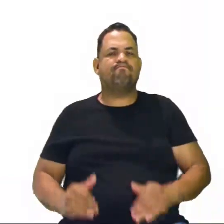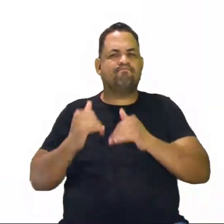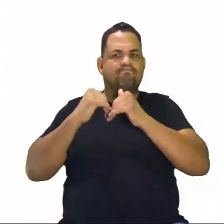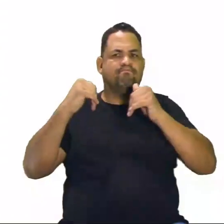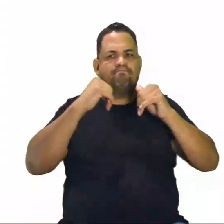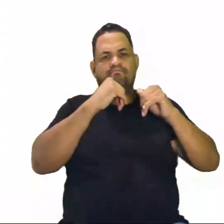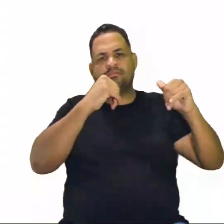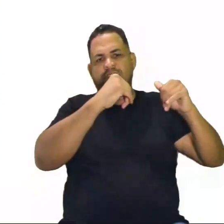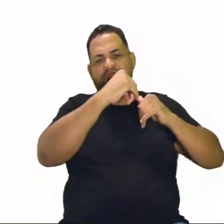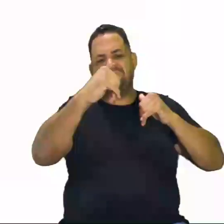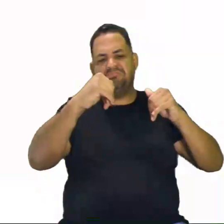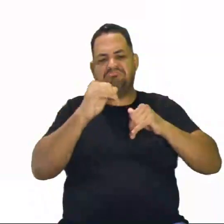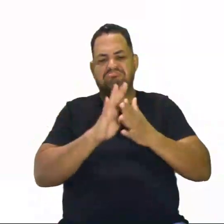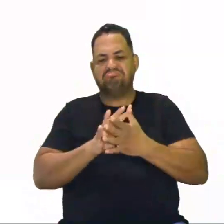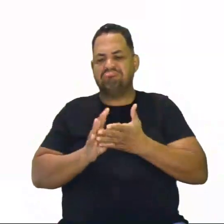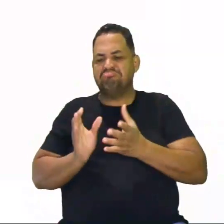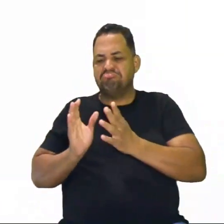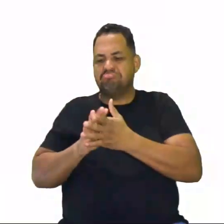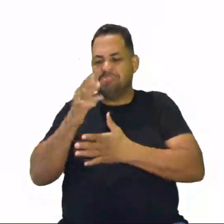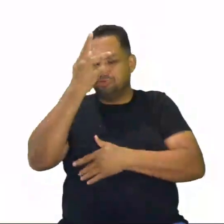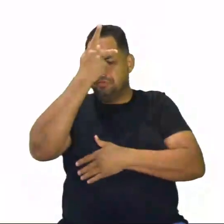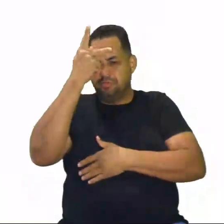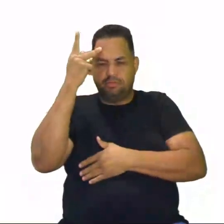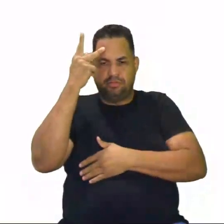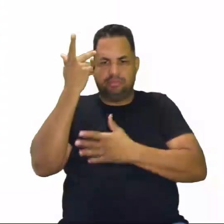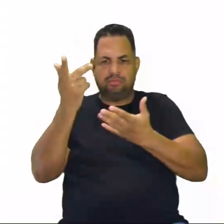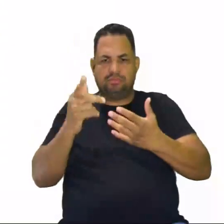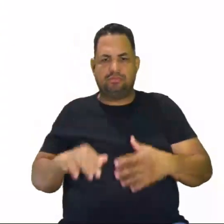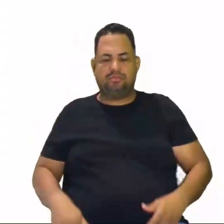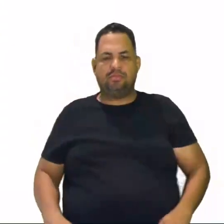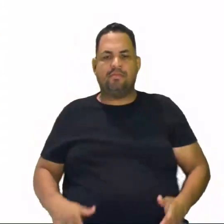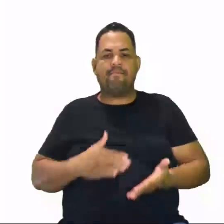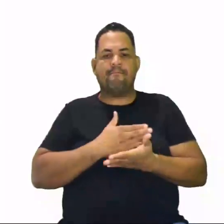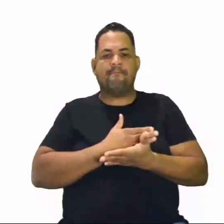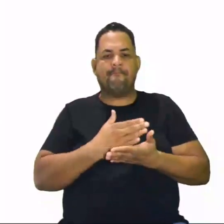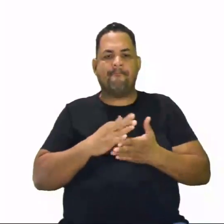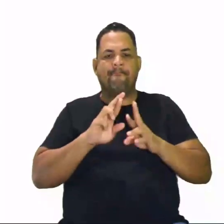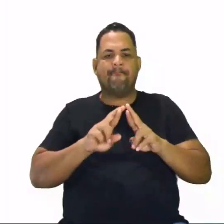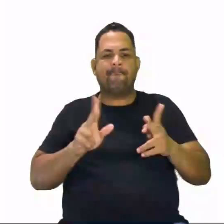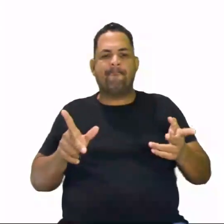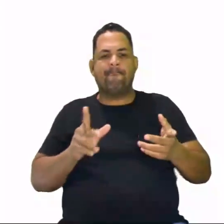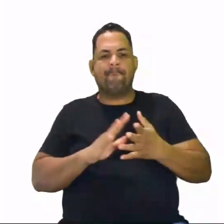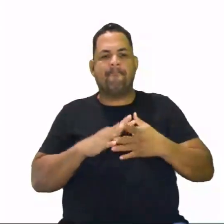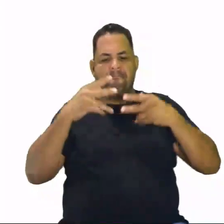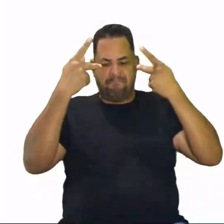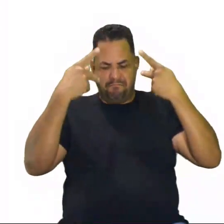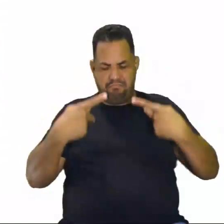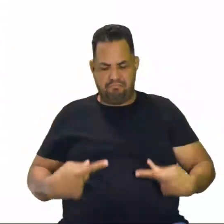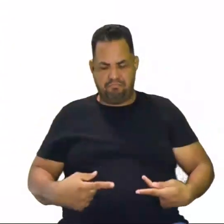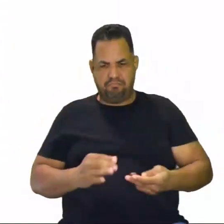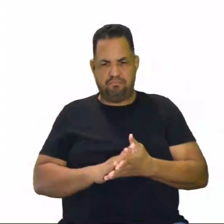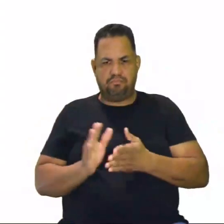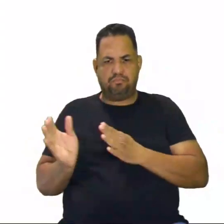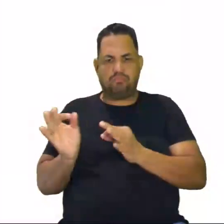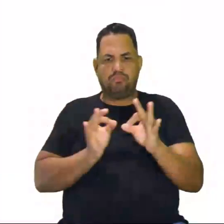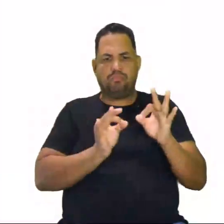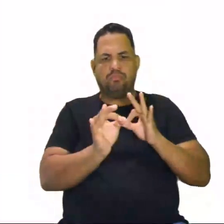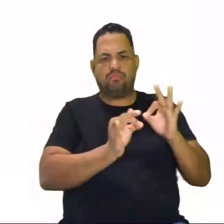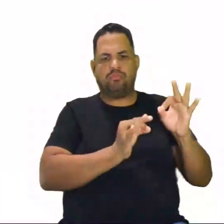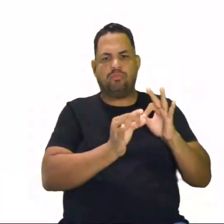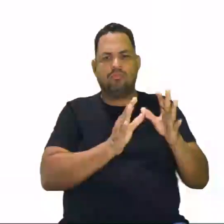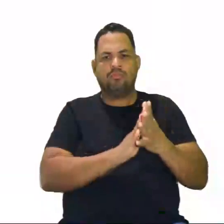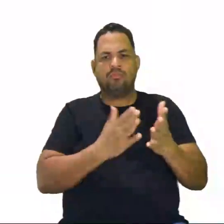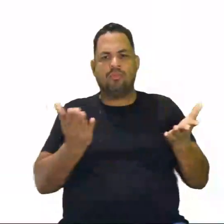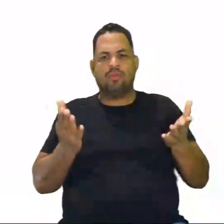separar as pessoas, Então, ela queria a partir das diferenças físicas, criar esses